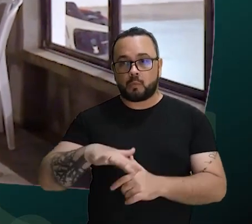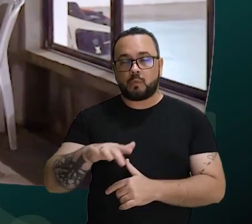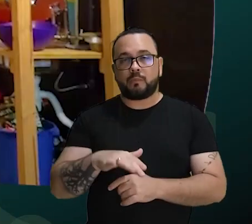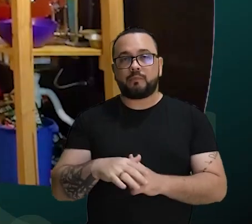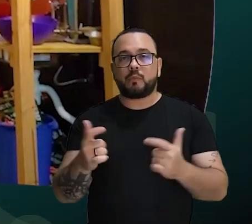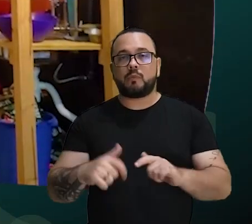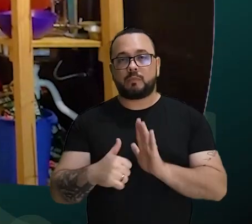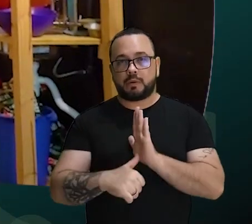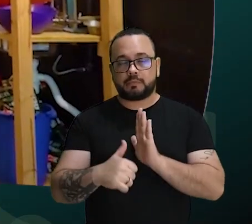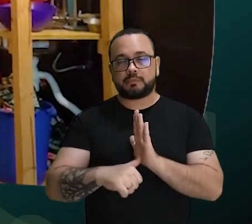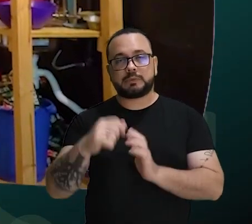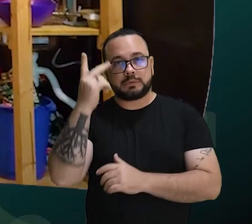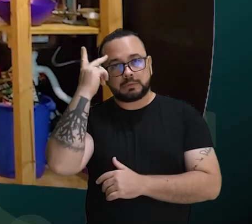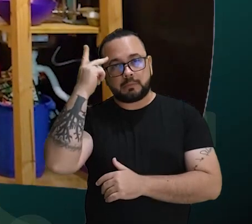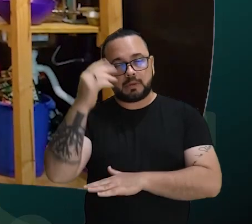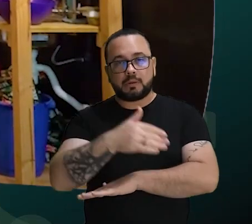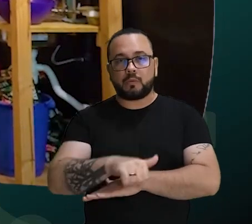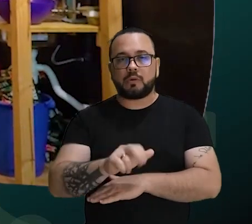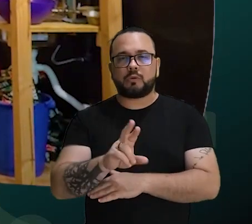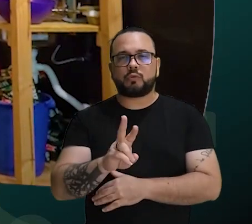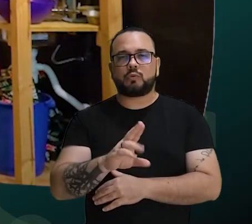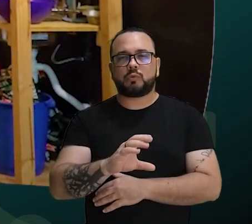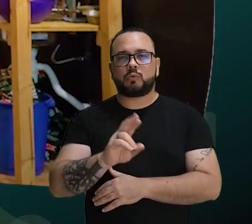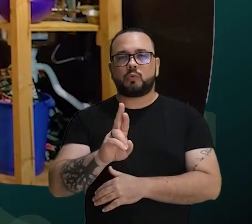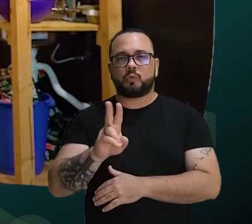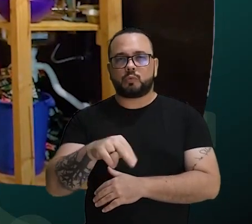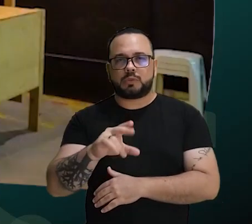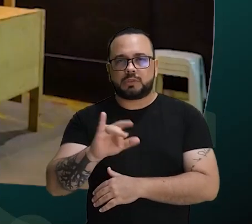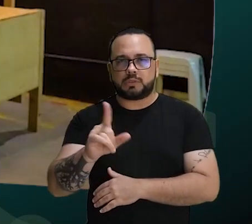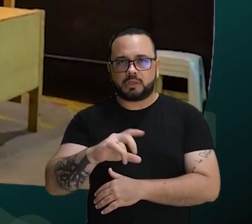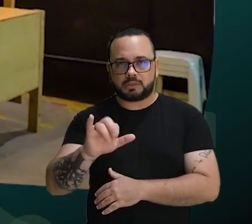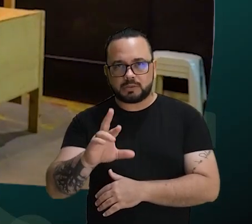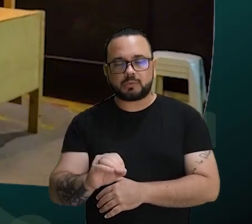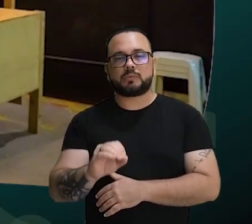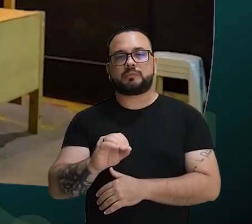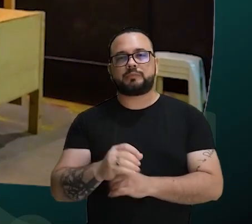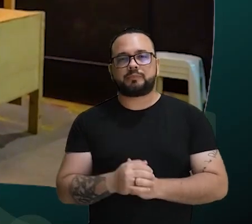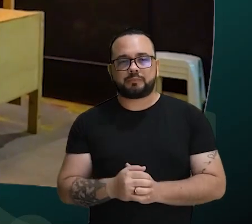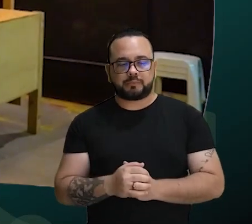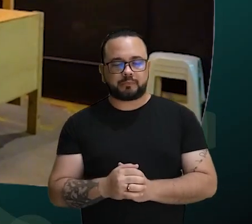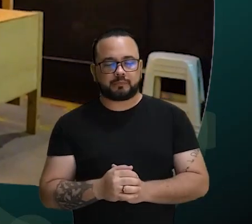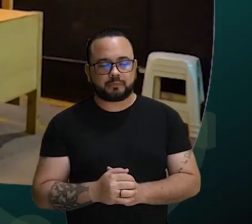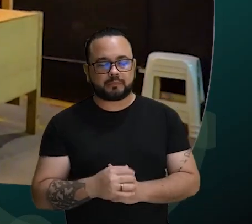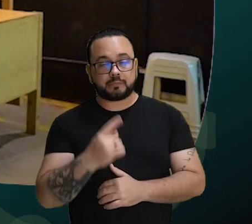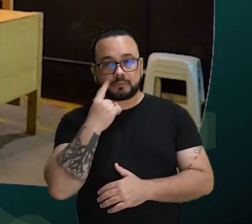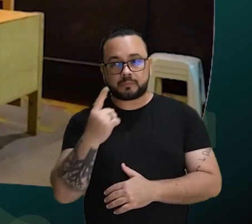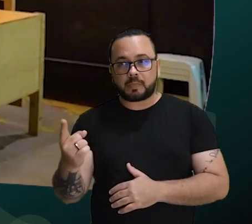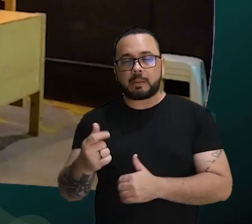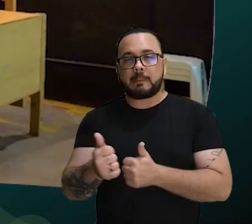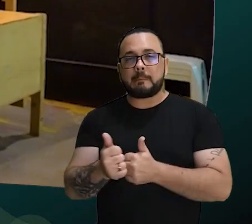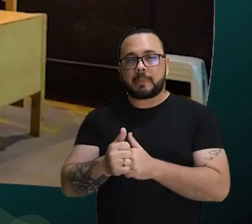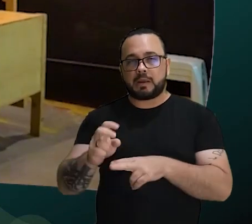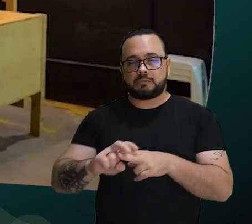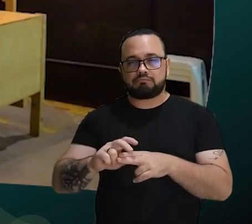Galpão Cru fica na Barra Funda, na rua Cruzeiro 802, a gente brinca Barra Funda, funda mesmo, né? Pro lado de baixo do trilho